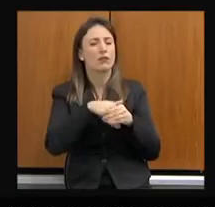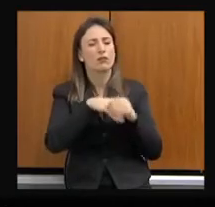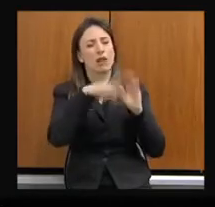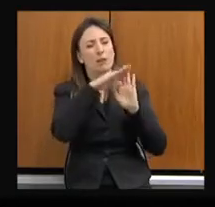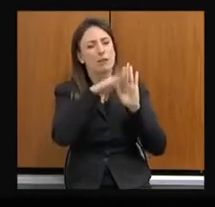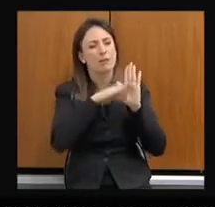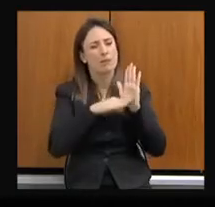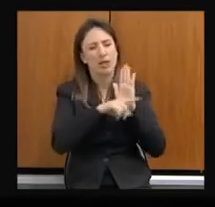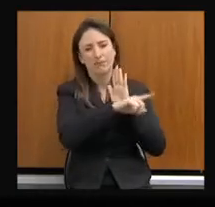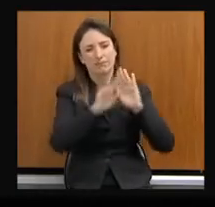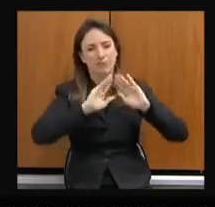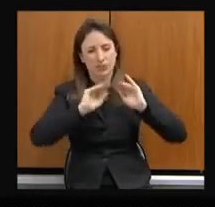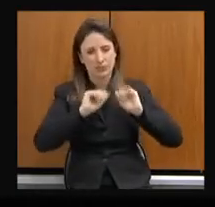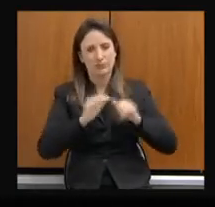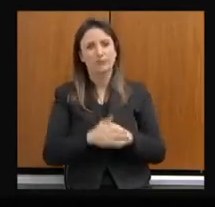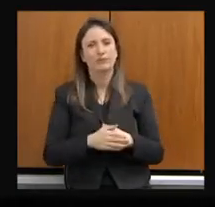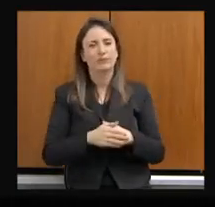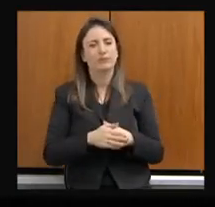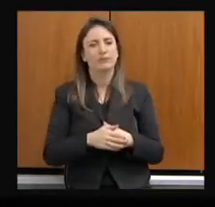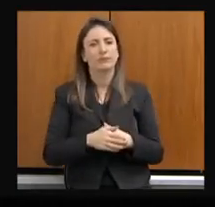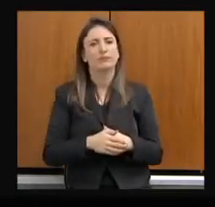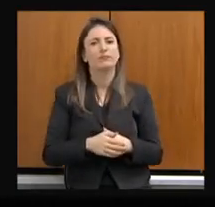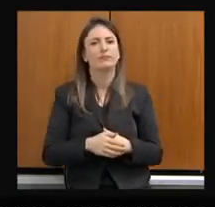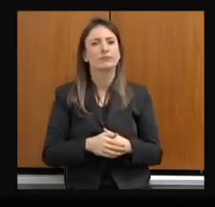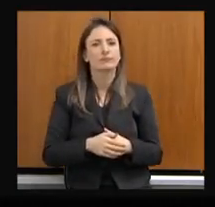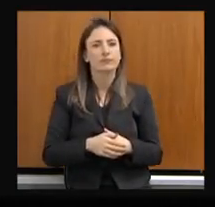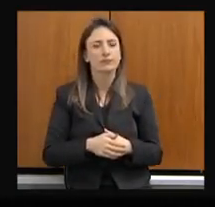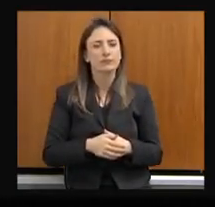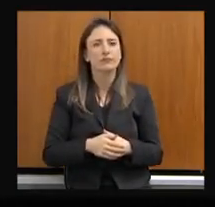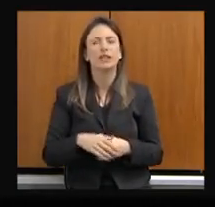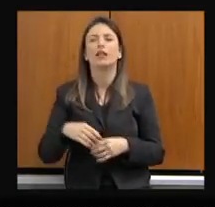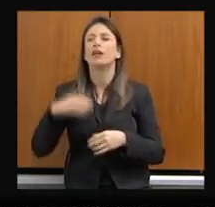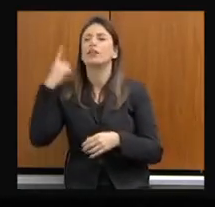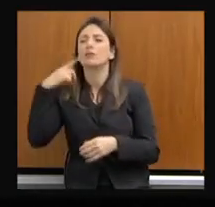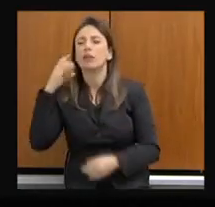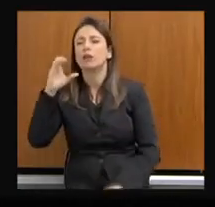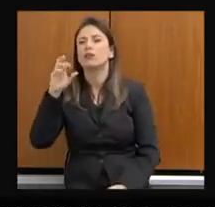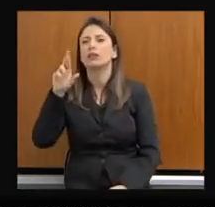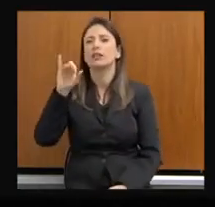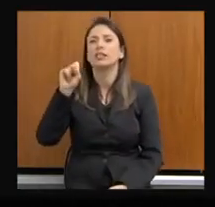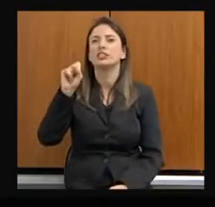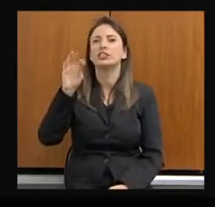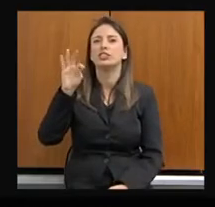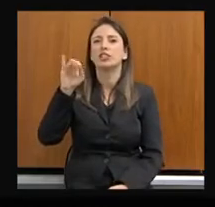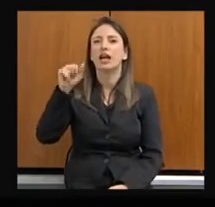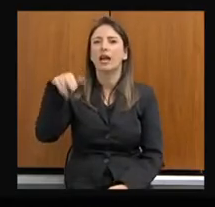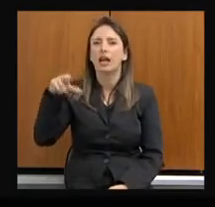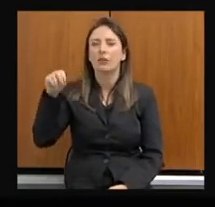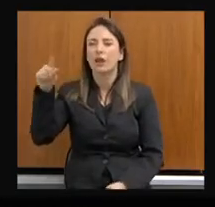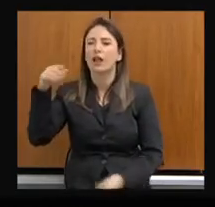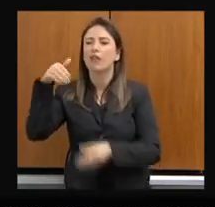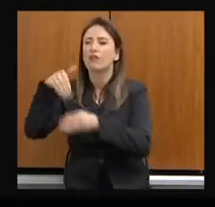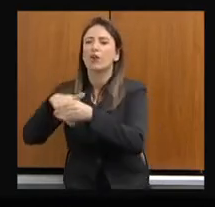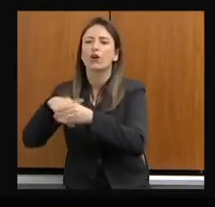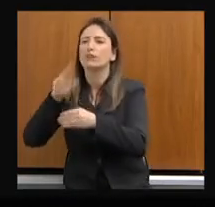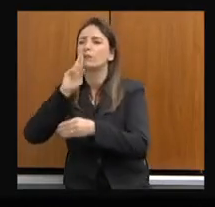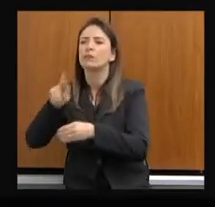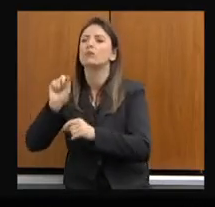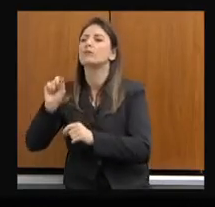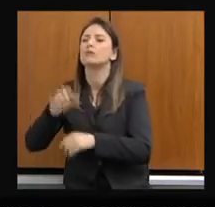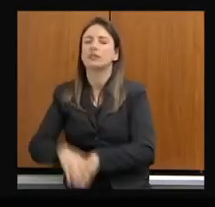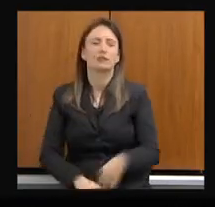alegria e outros como vota o deputado Cristiano Silveira box em